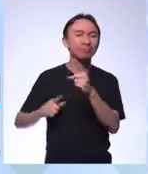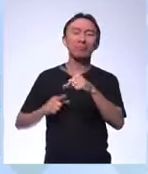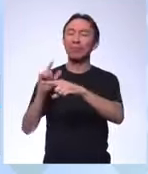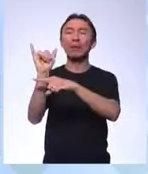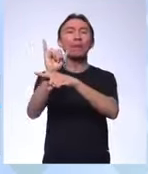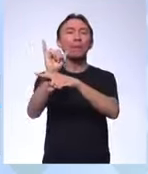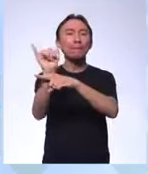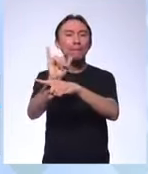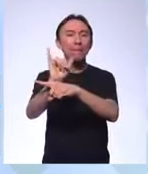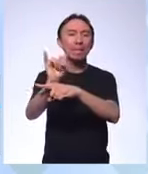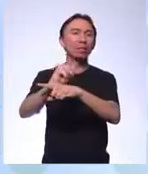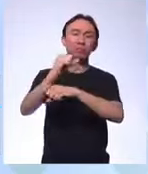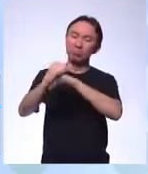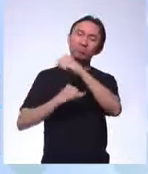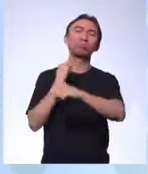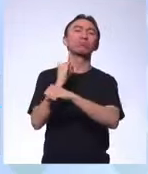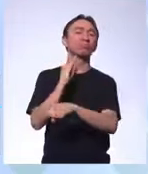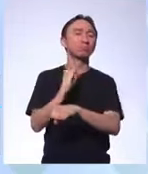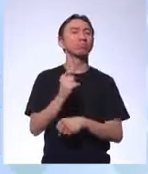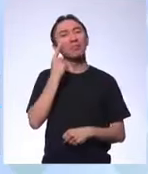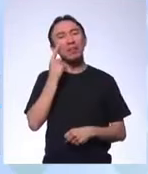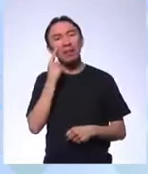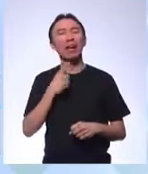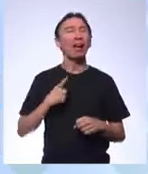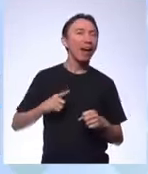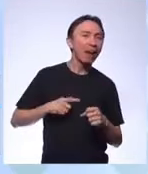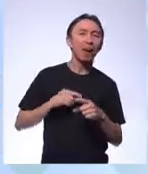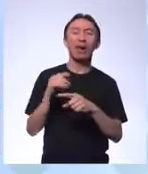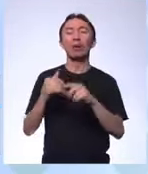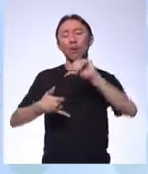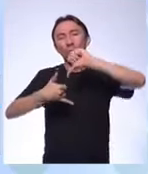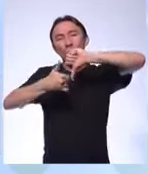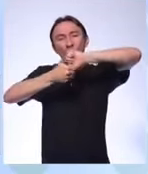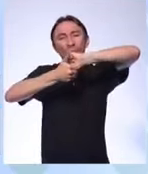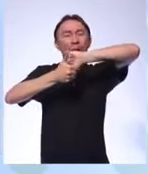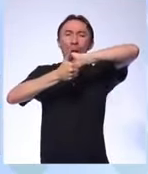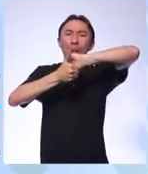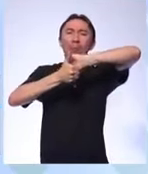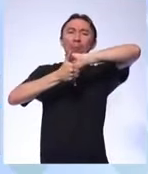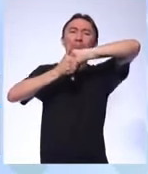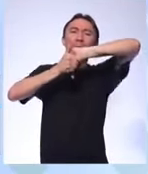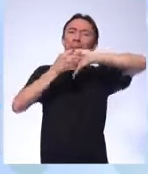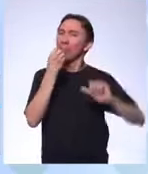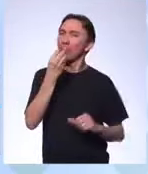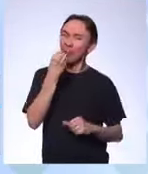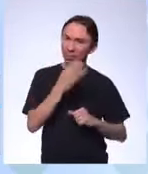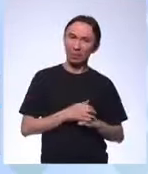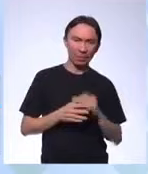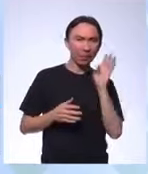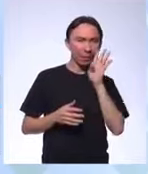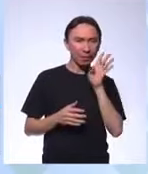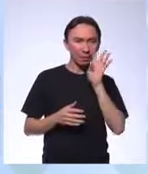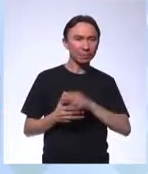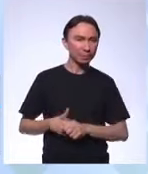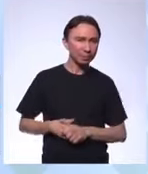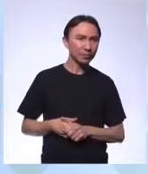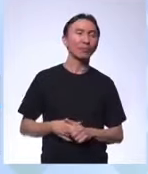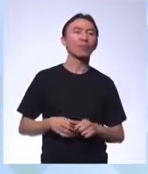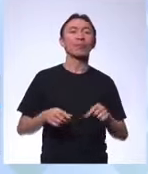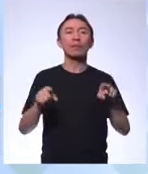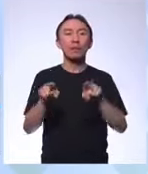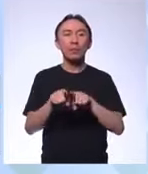qualidade muito boa, esse documentário, e vocês vão se divertir, cantar, porque é bem legal esse documentário aí, tá? E a outra forma